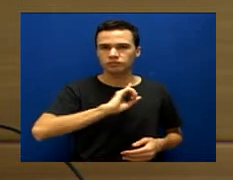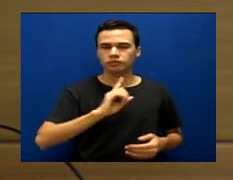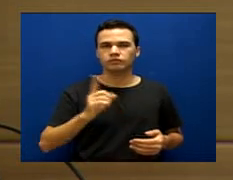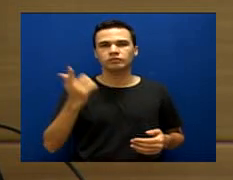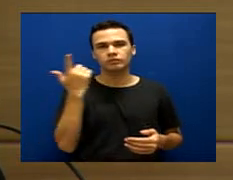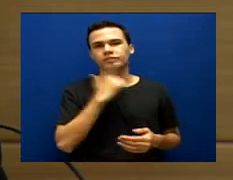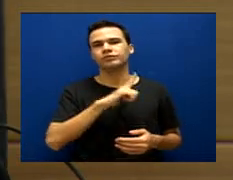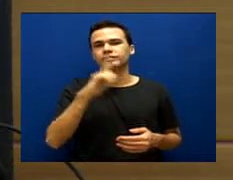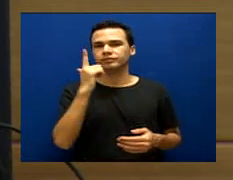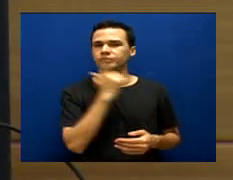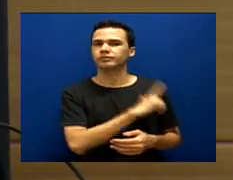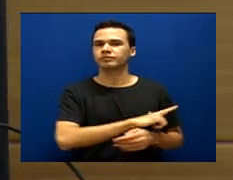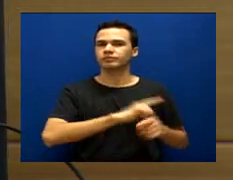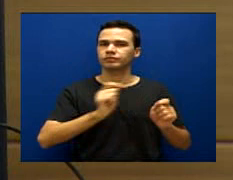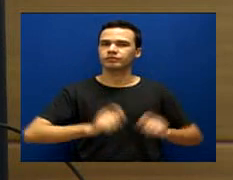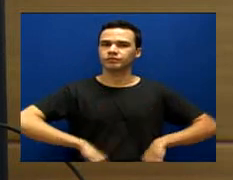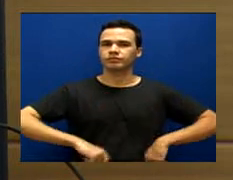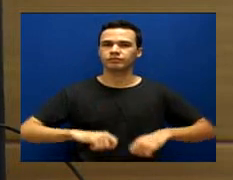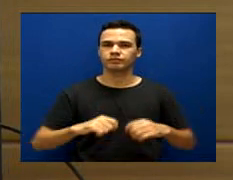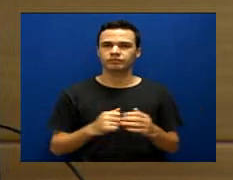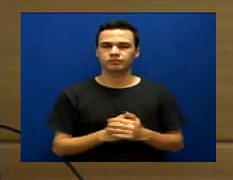mais possibilidade de se